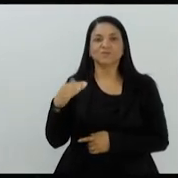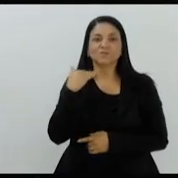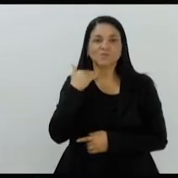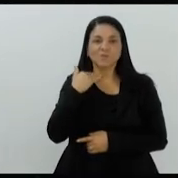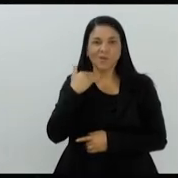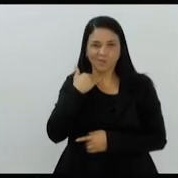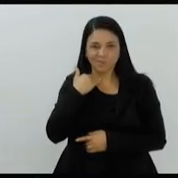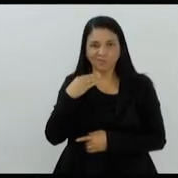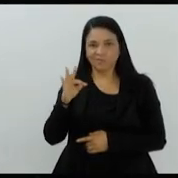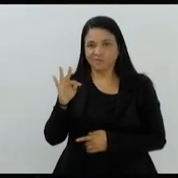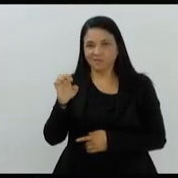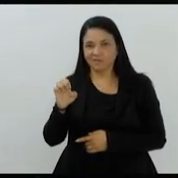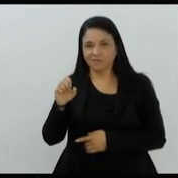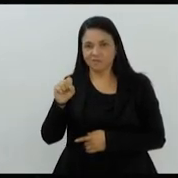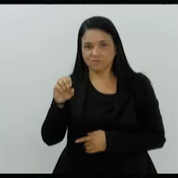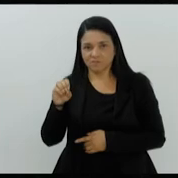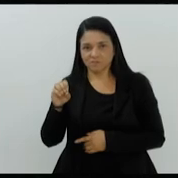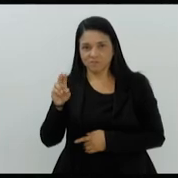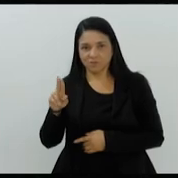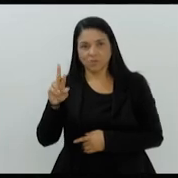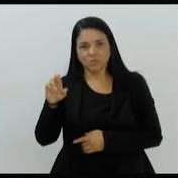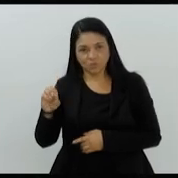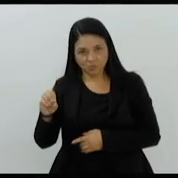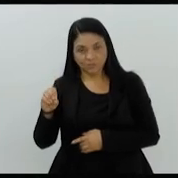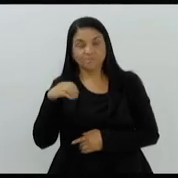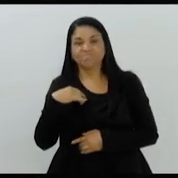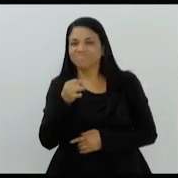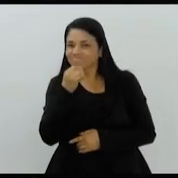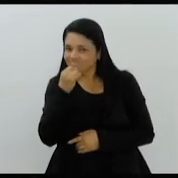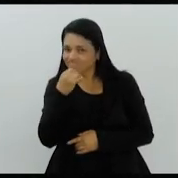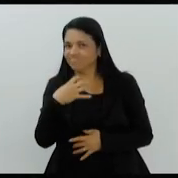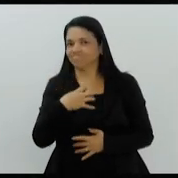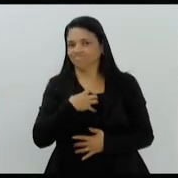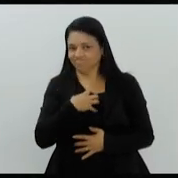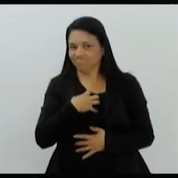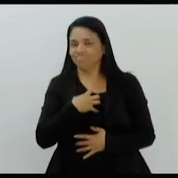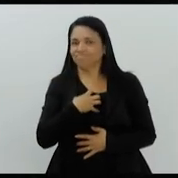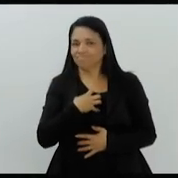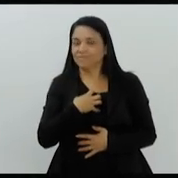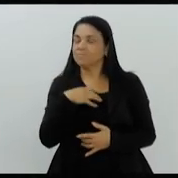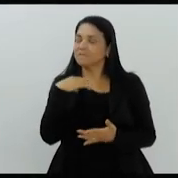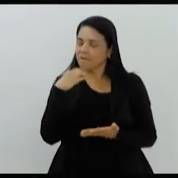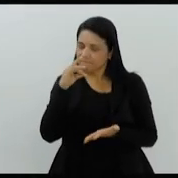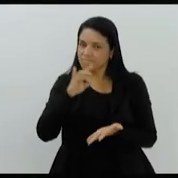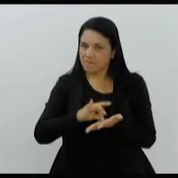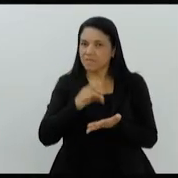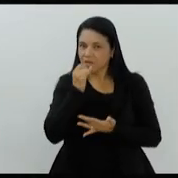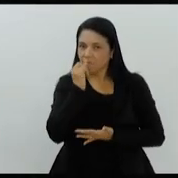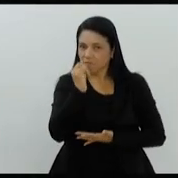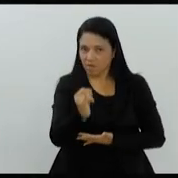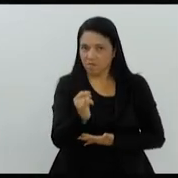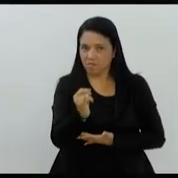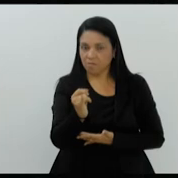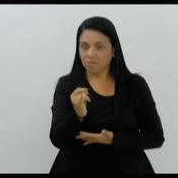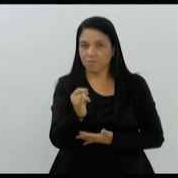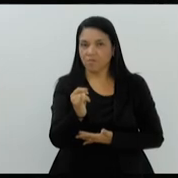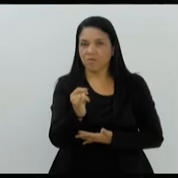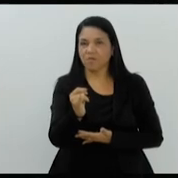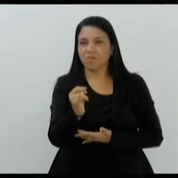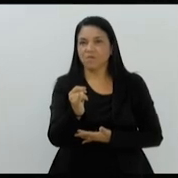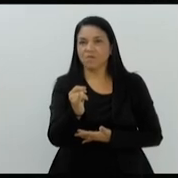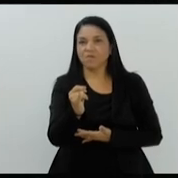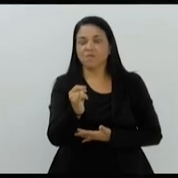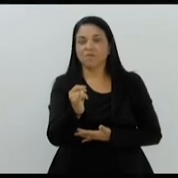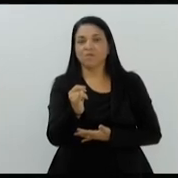senhora presidente. É triste, mas é verdade. Quando é, de